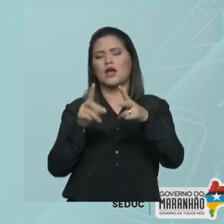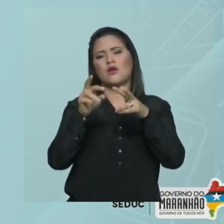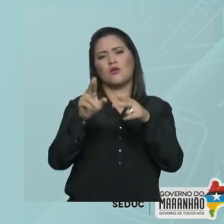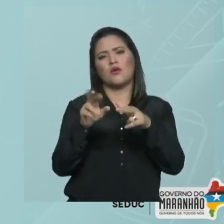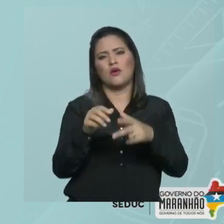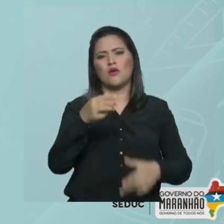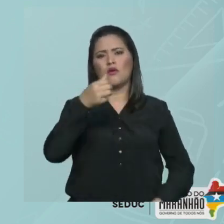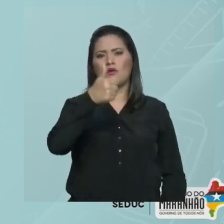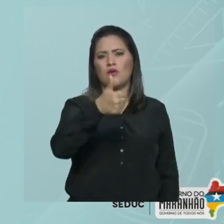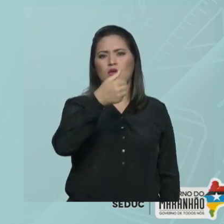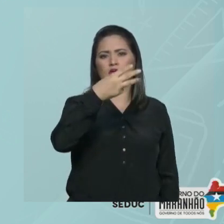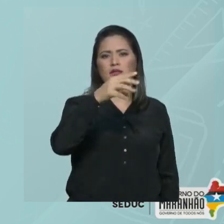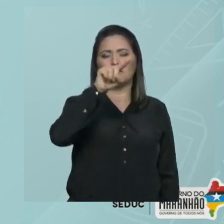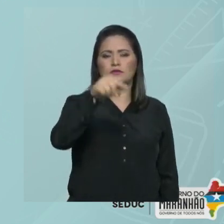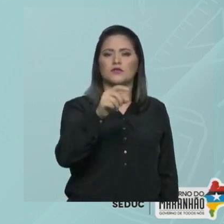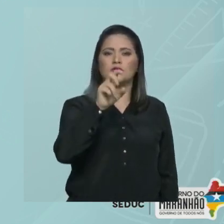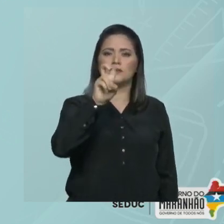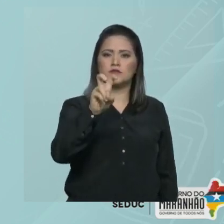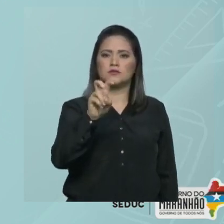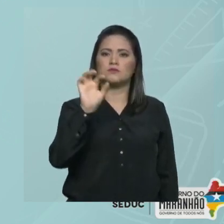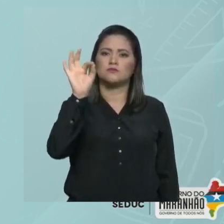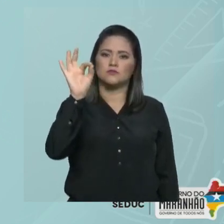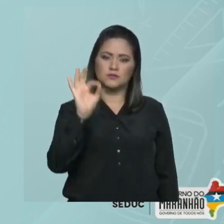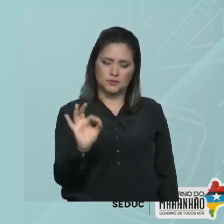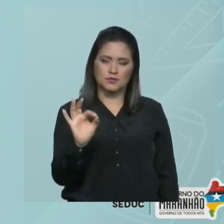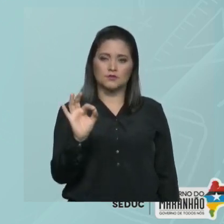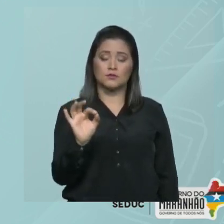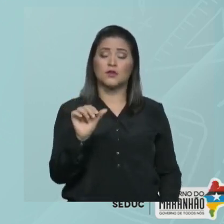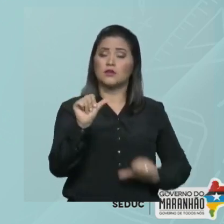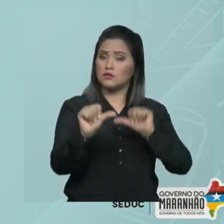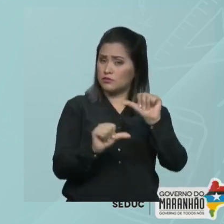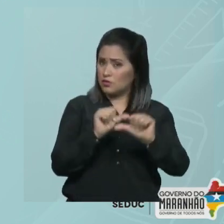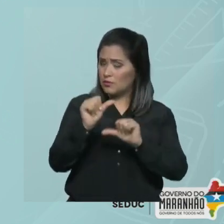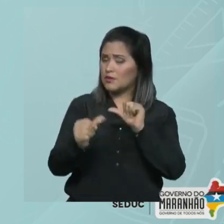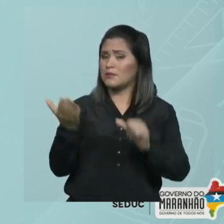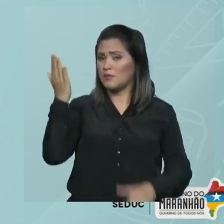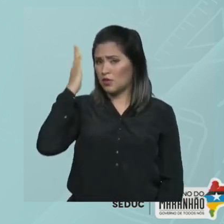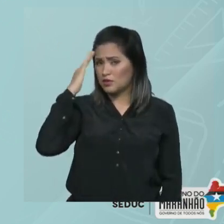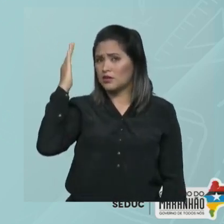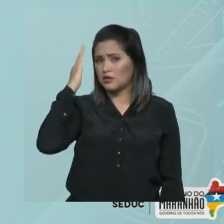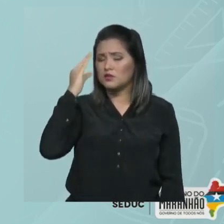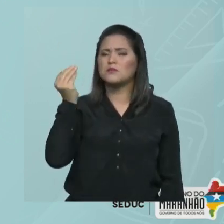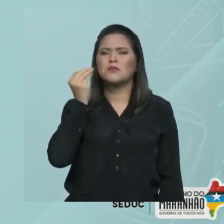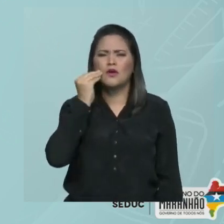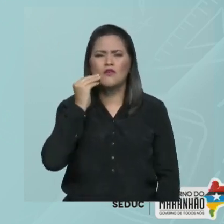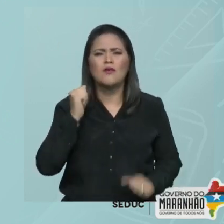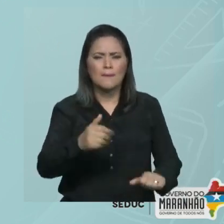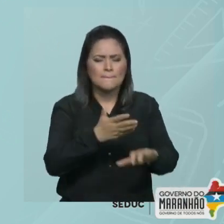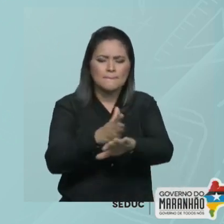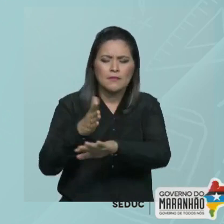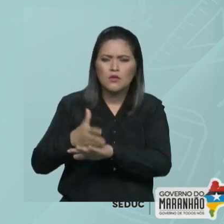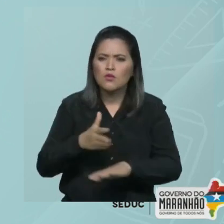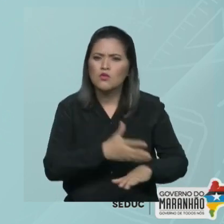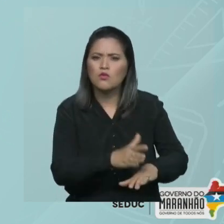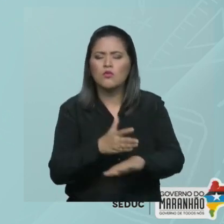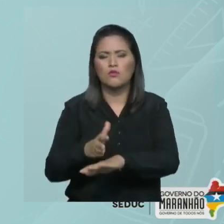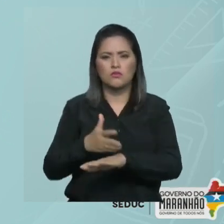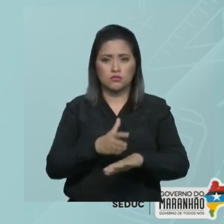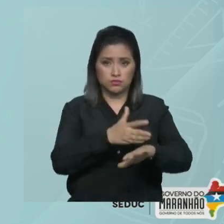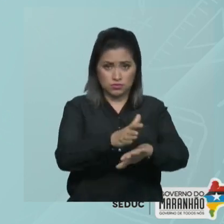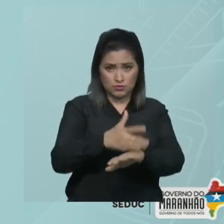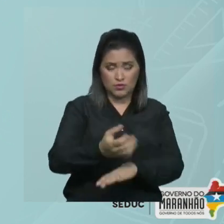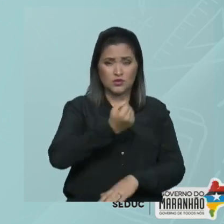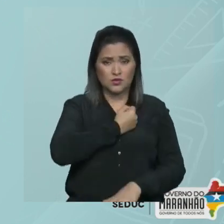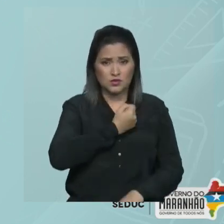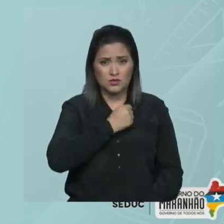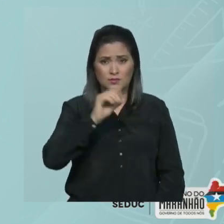13,5%. Então, essas transformações são muito importantes. Né? Experimente colocar aí no seu caderno vários números decimais e comece a